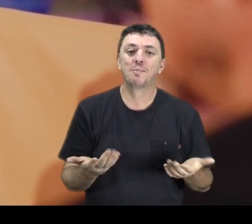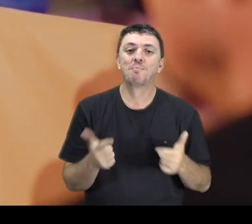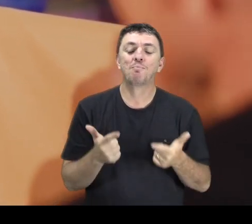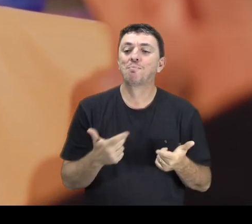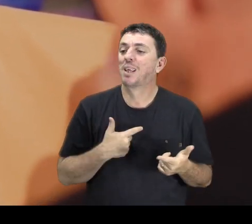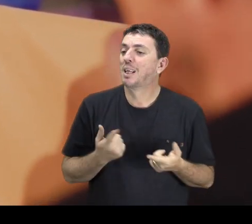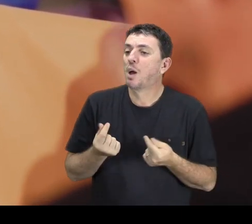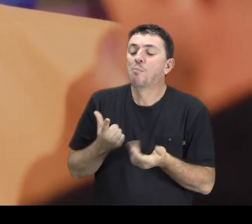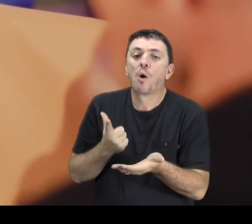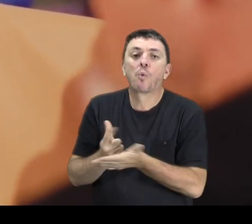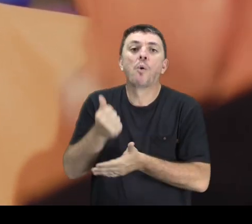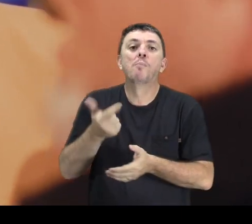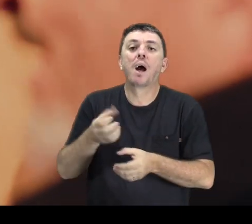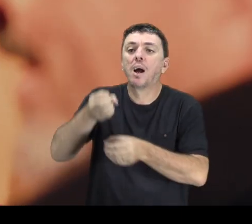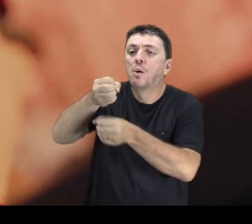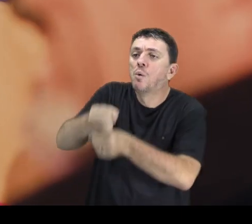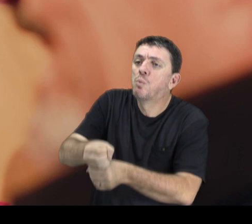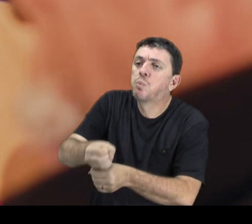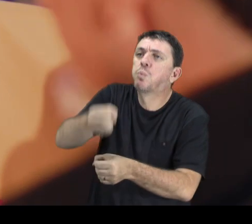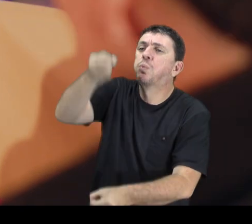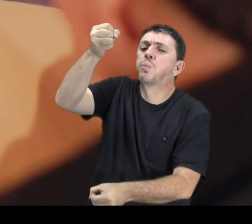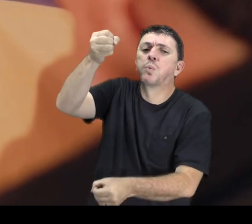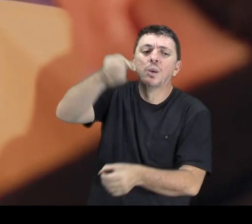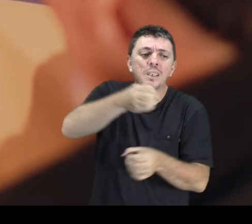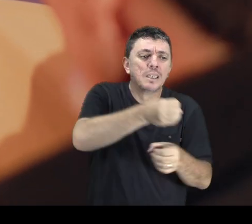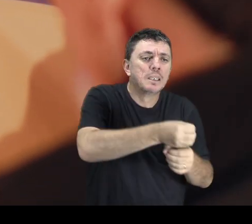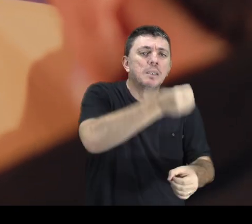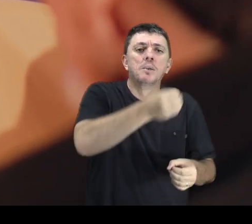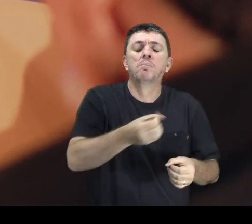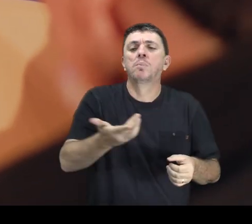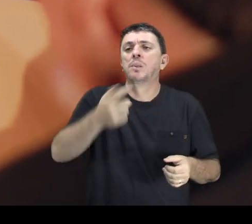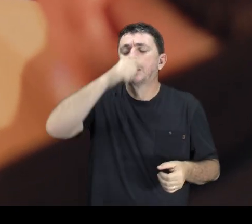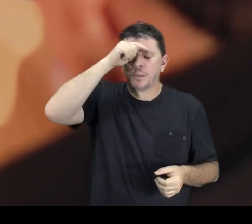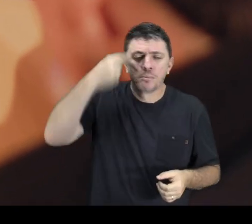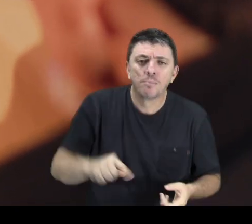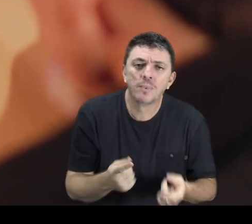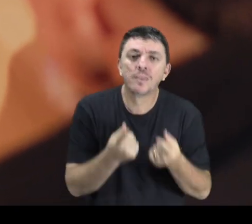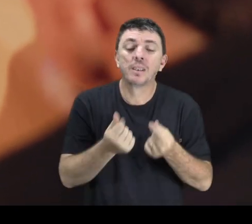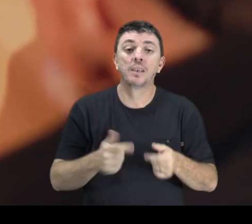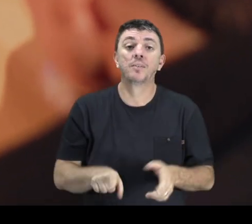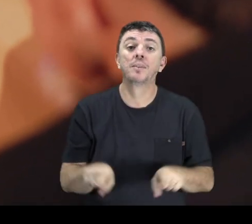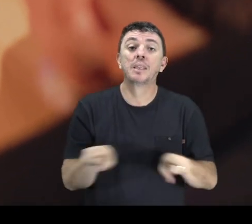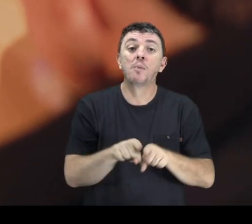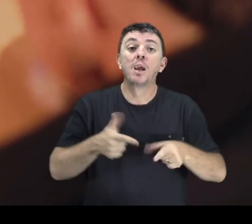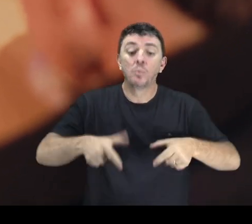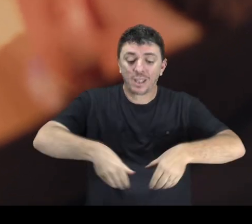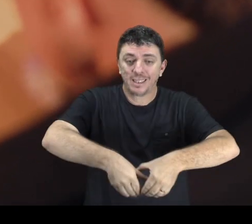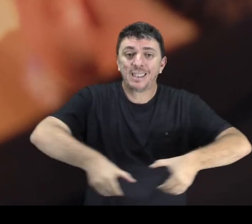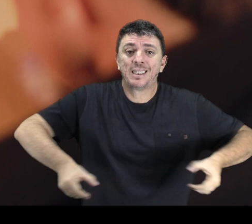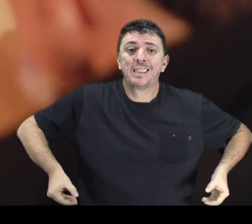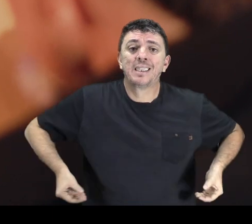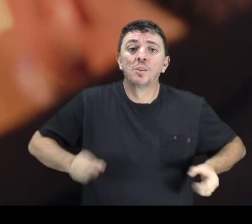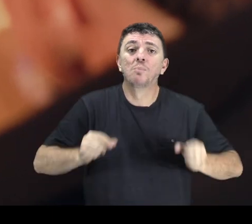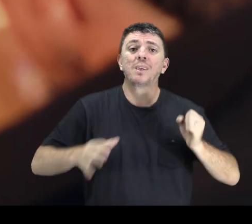comprar uma corda. Era um sacrifício. Nossa. Era um sacrifício. Aí não tinha cinto de segurança. Era